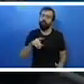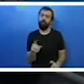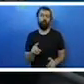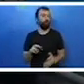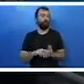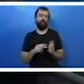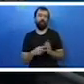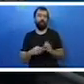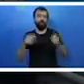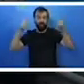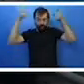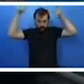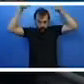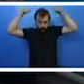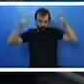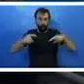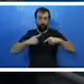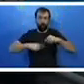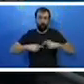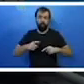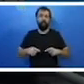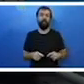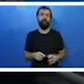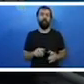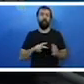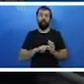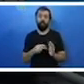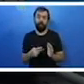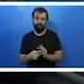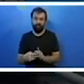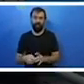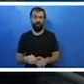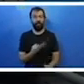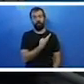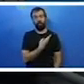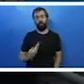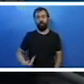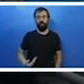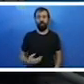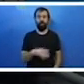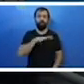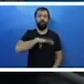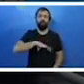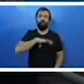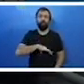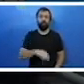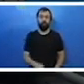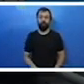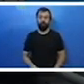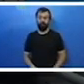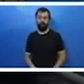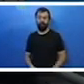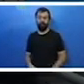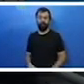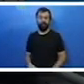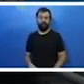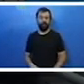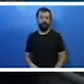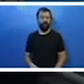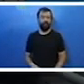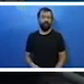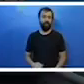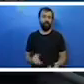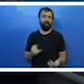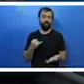coroa de pôr na cabeça, é o governo português representado pelo rei. Os impostos e